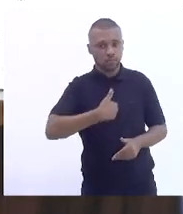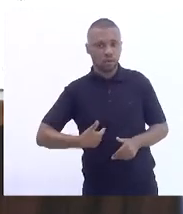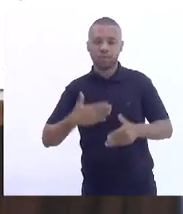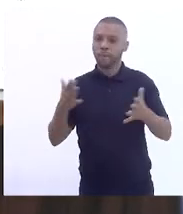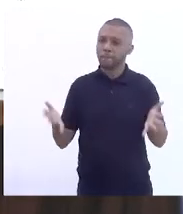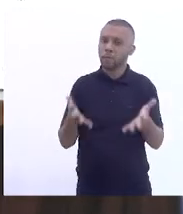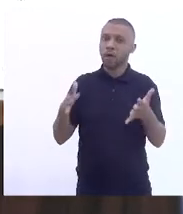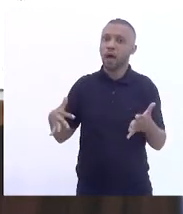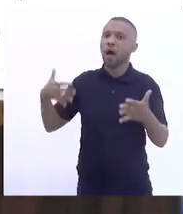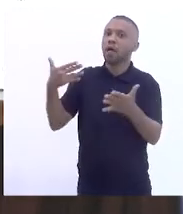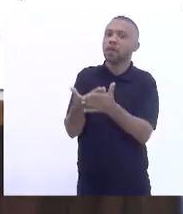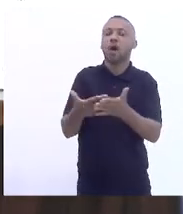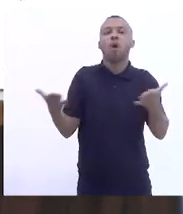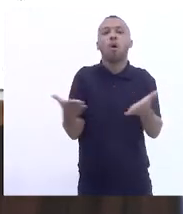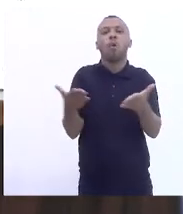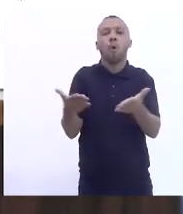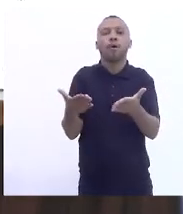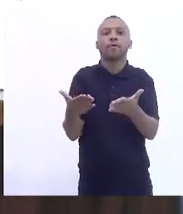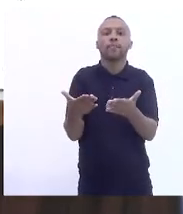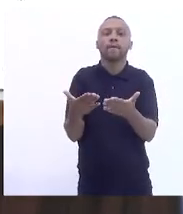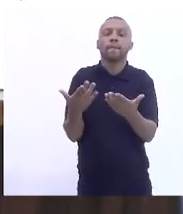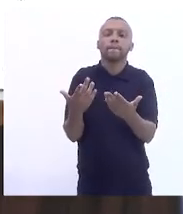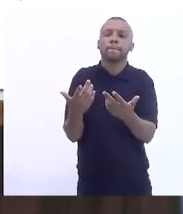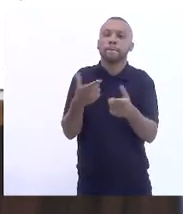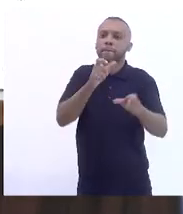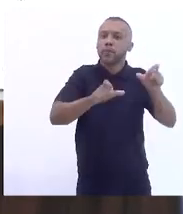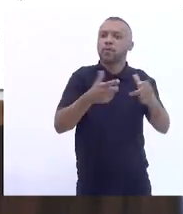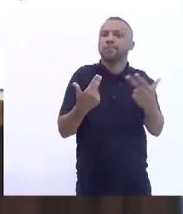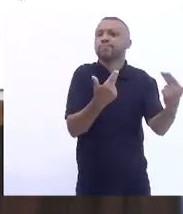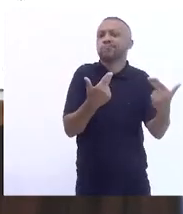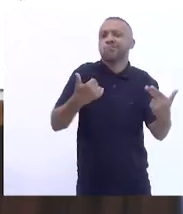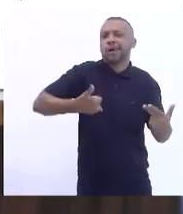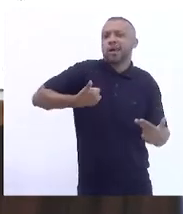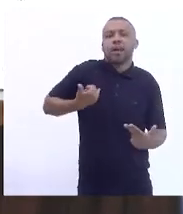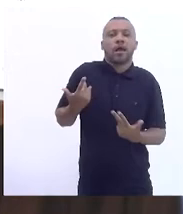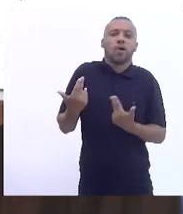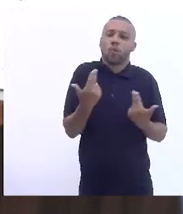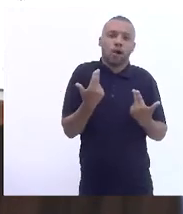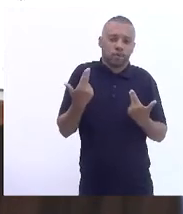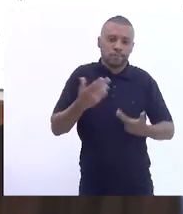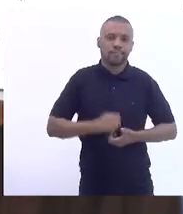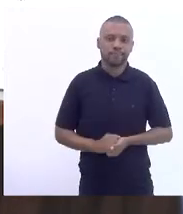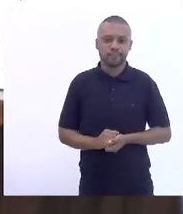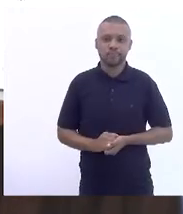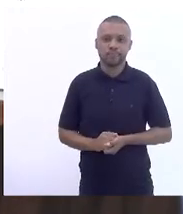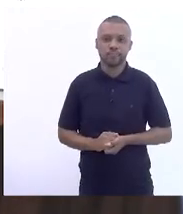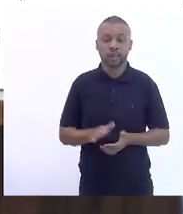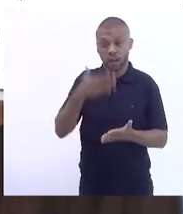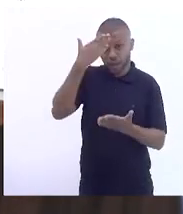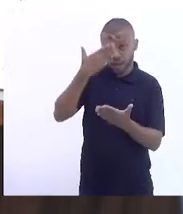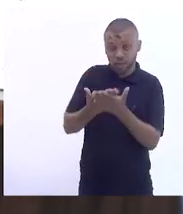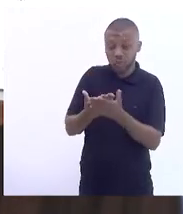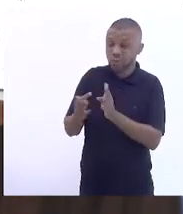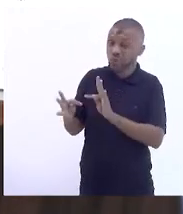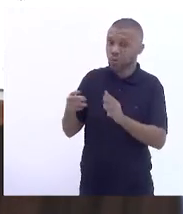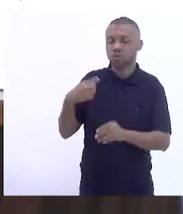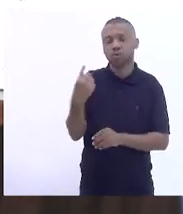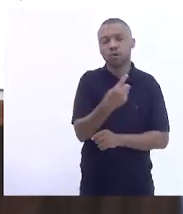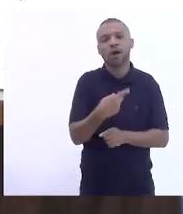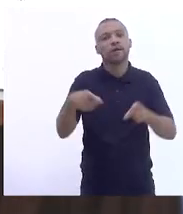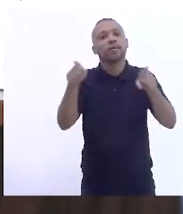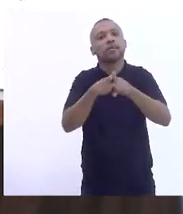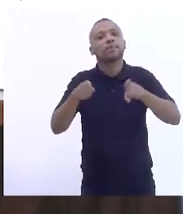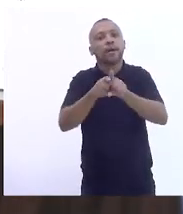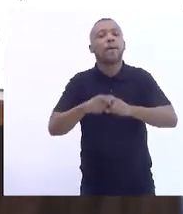promoveu a pessoas que têm o mesmo fenótipo e a mesma faixa etária que eu então Acho que todos nós também temos que